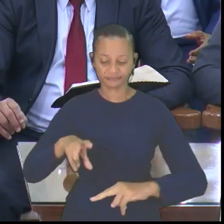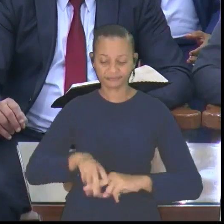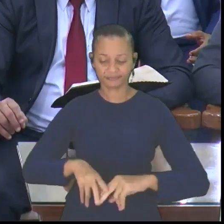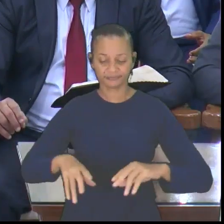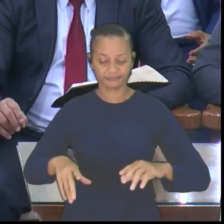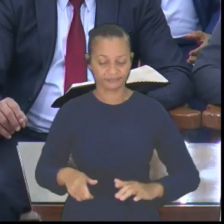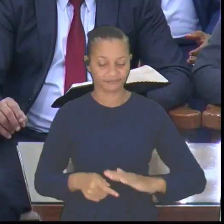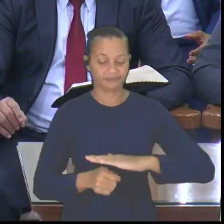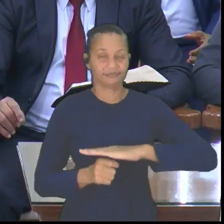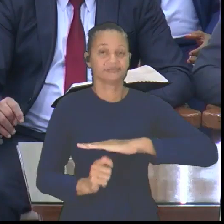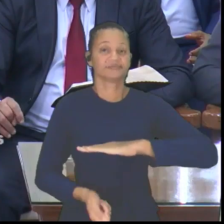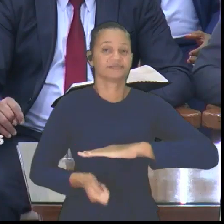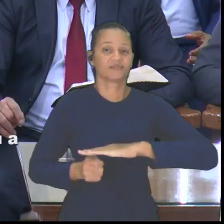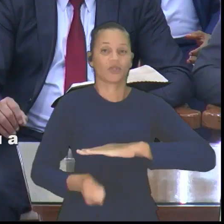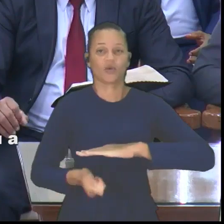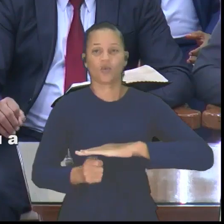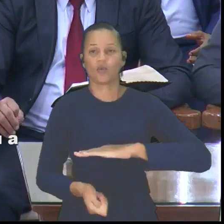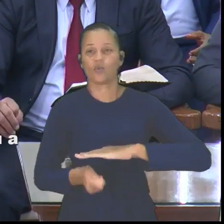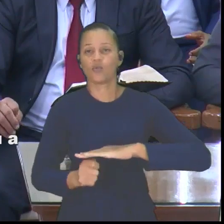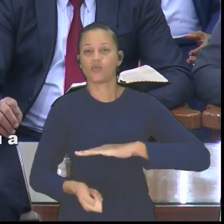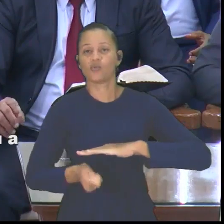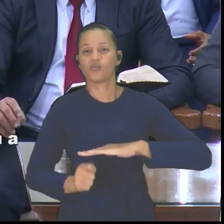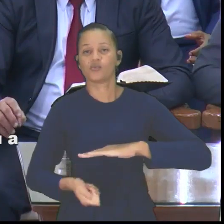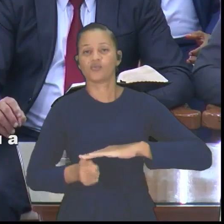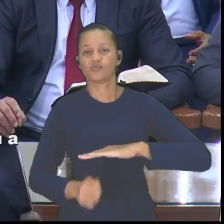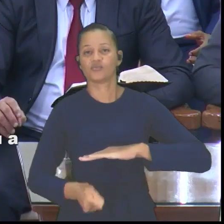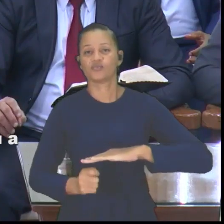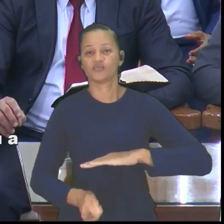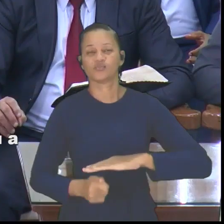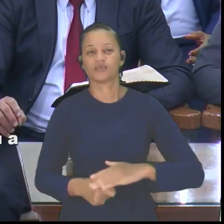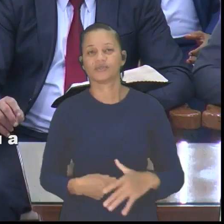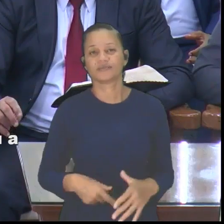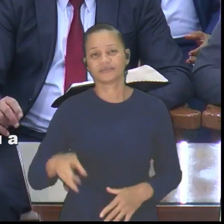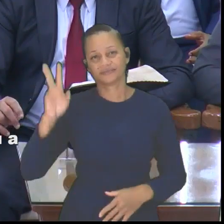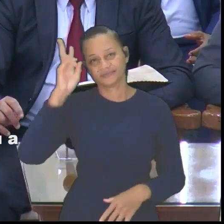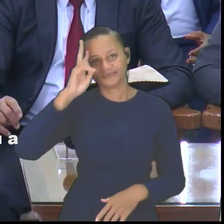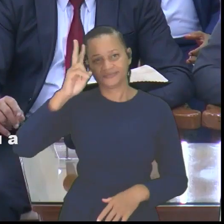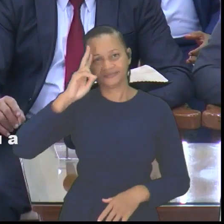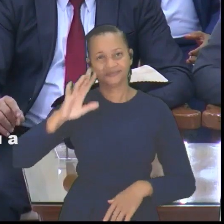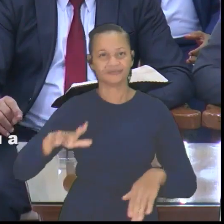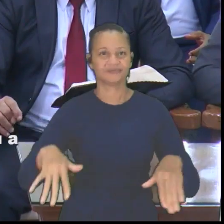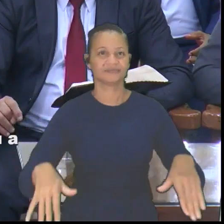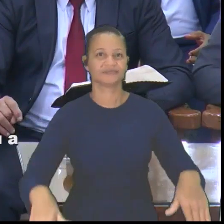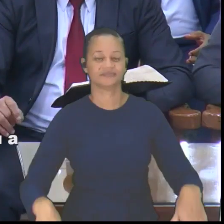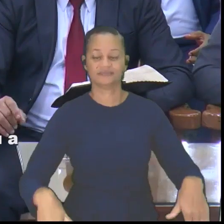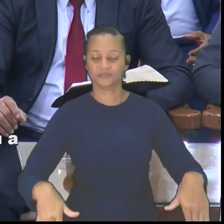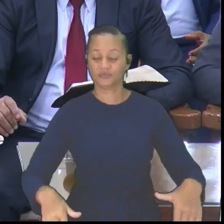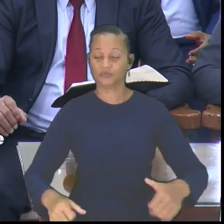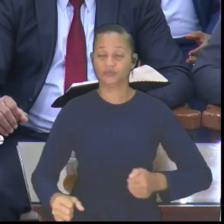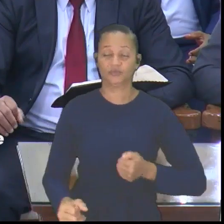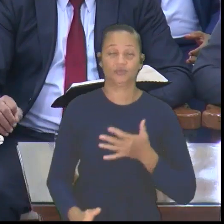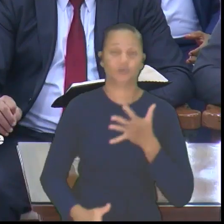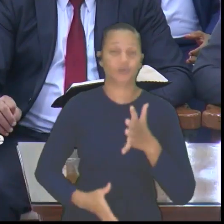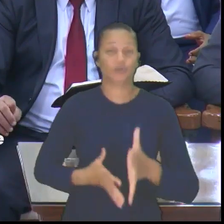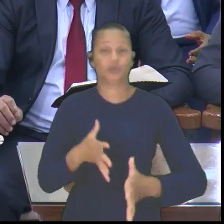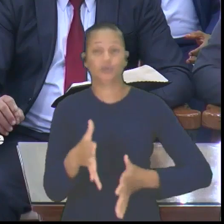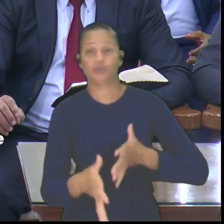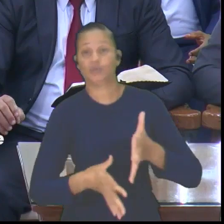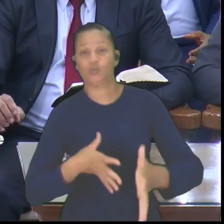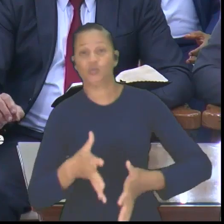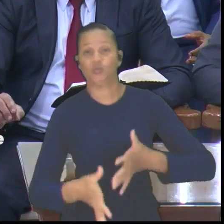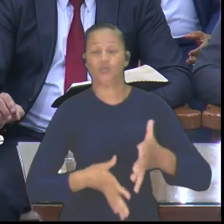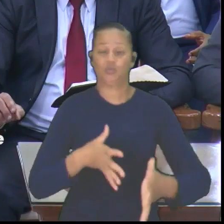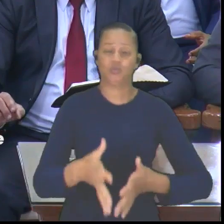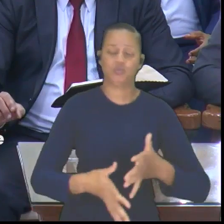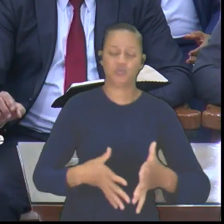assentado no tribunal, ó. Isso me lembra alguém. Ele dirigiu a palavra, e o